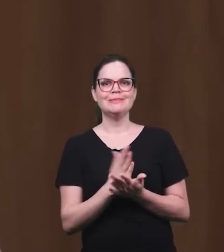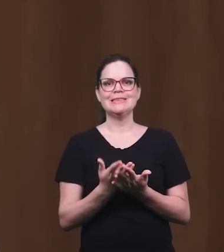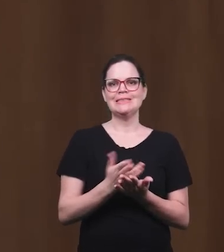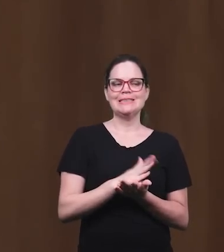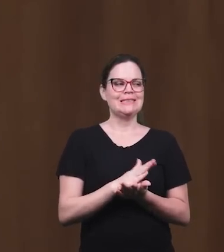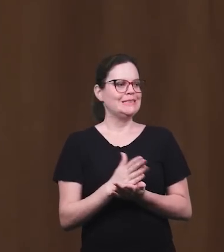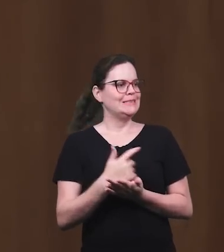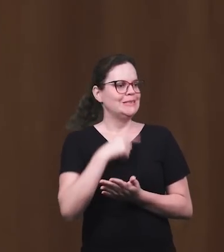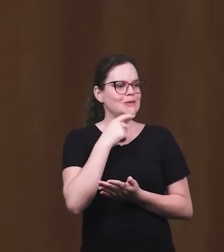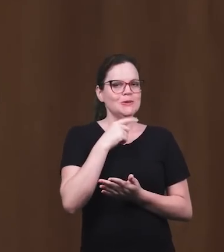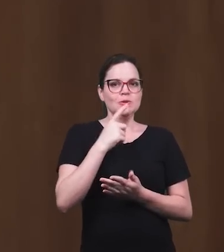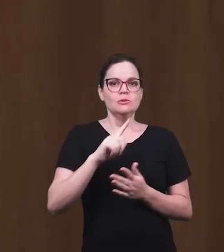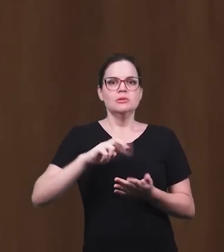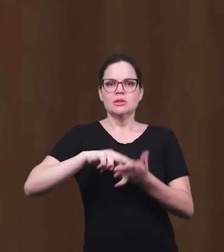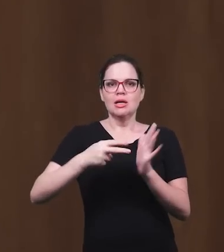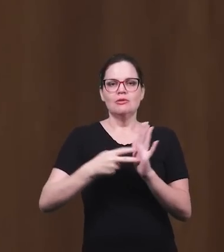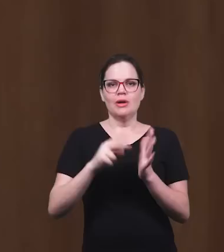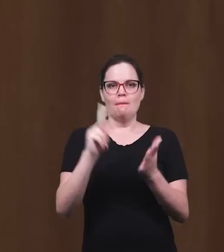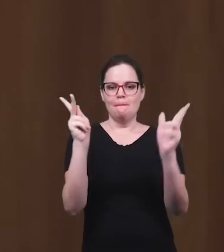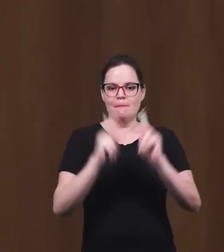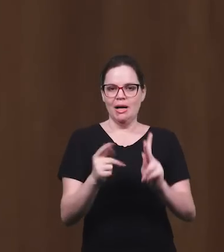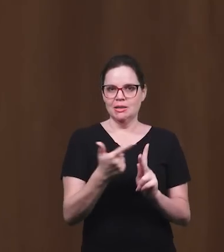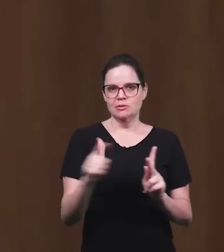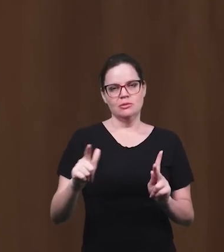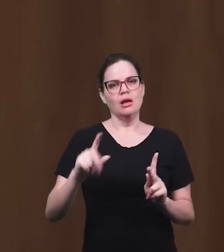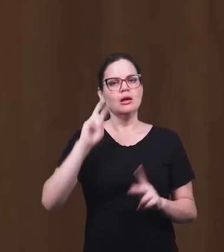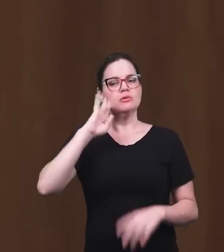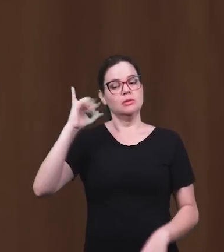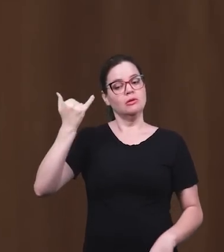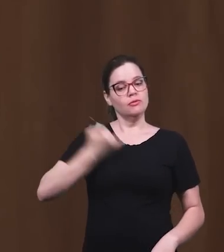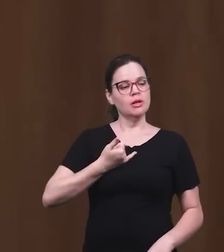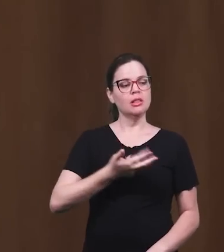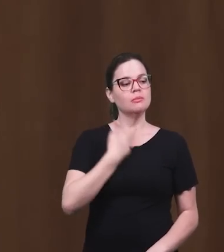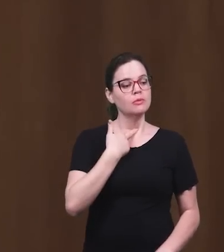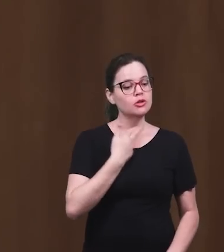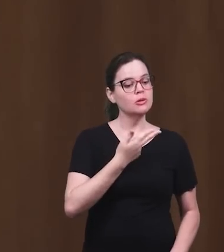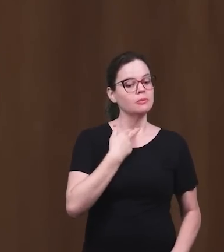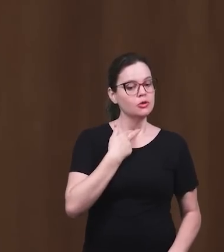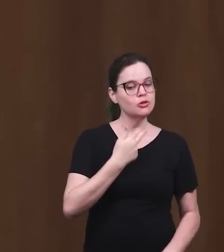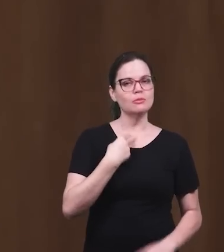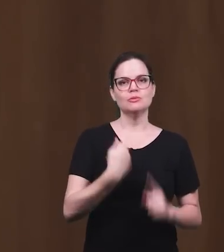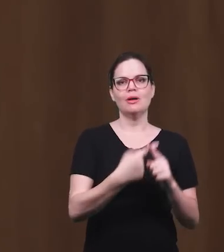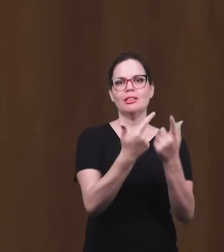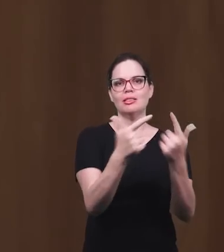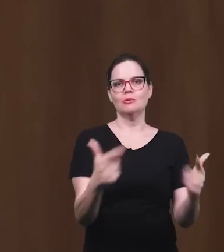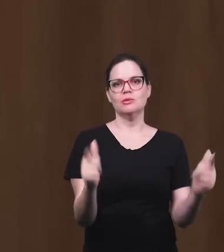Essa falta de paz é o Senhor falando que aquilo não é do Senhor, que não é para fazer. Ou ao